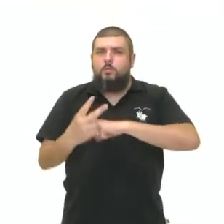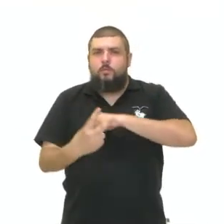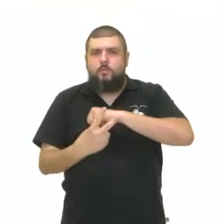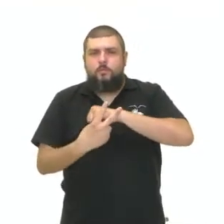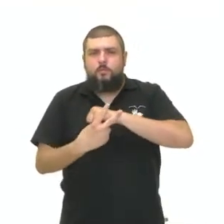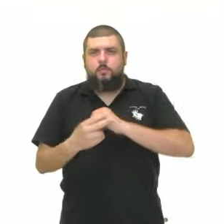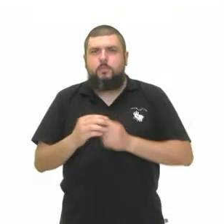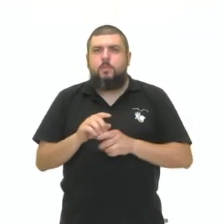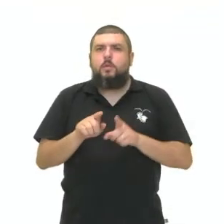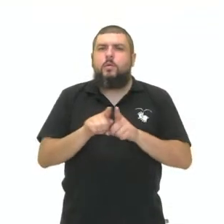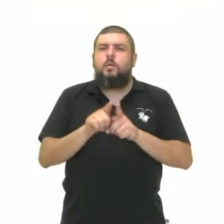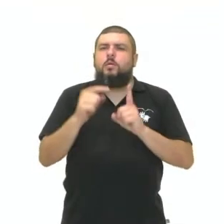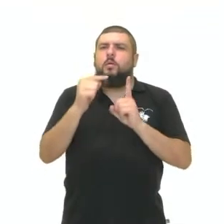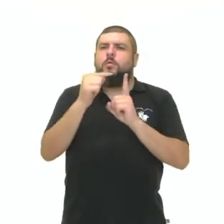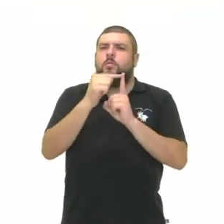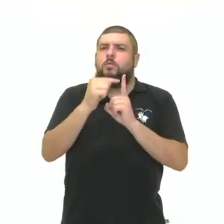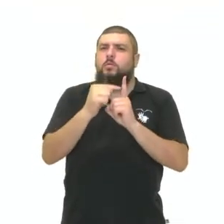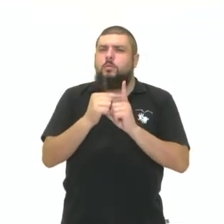tipo de argumento.